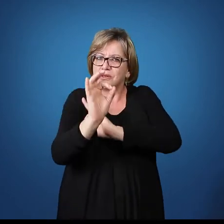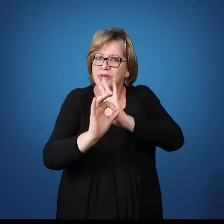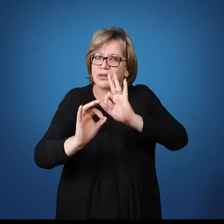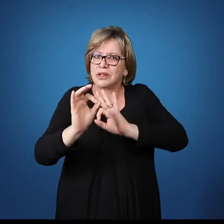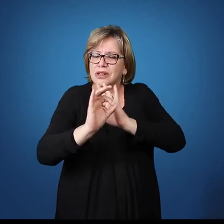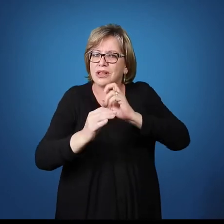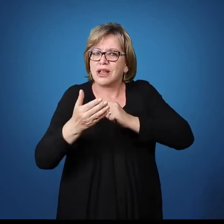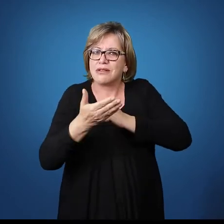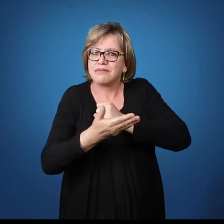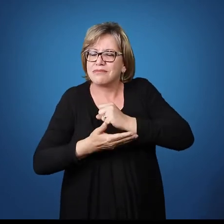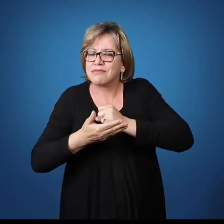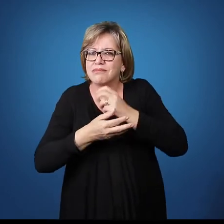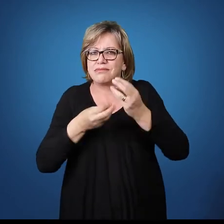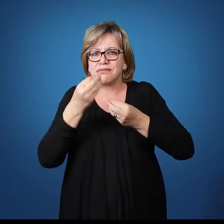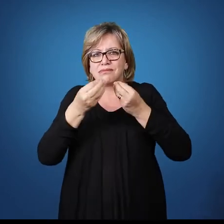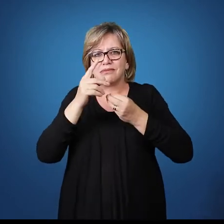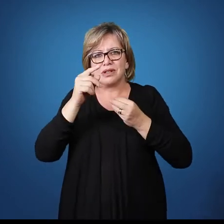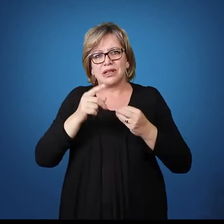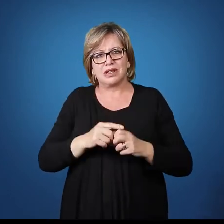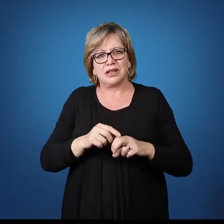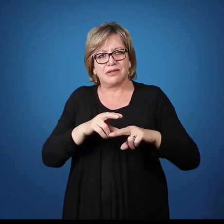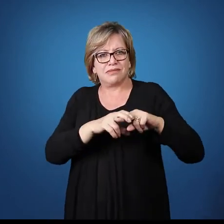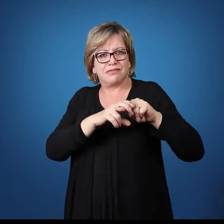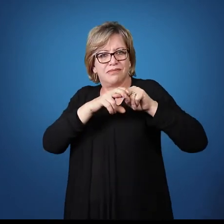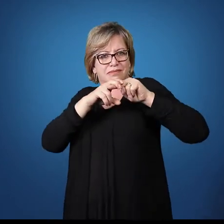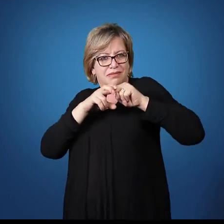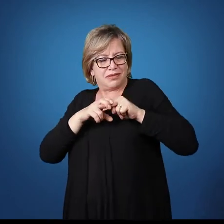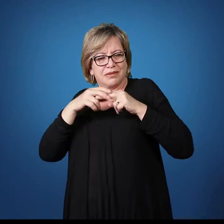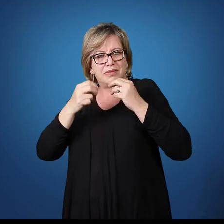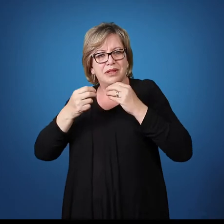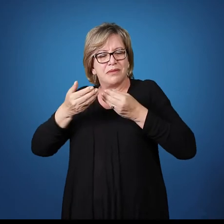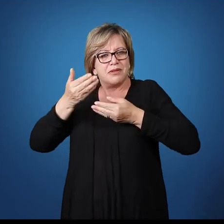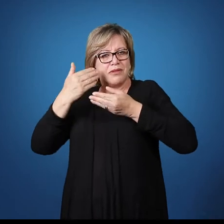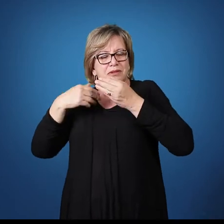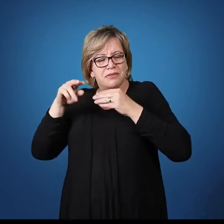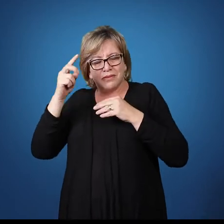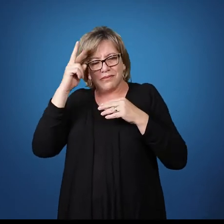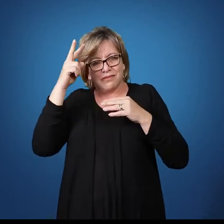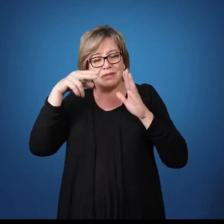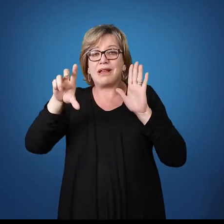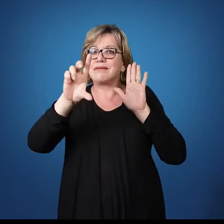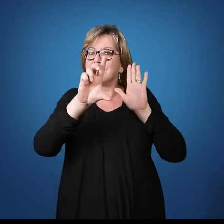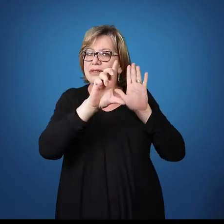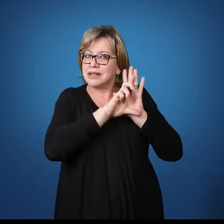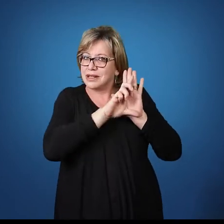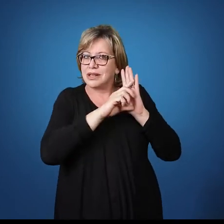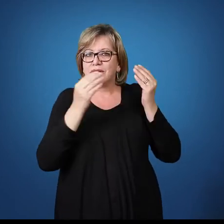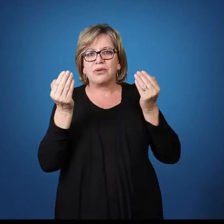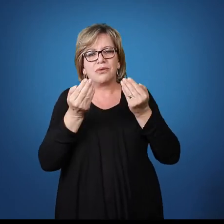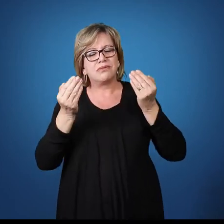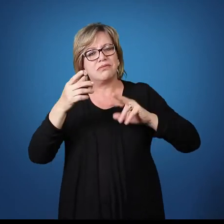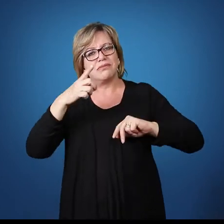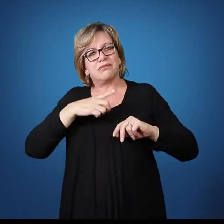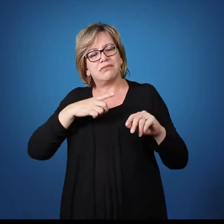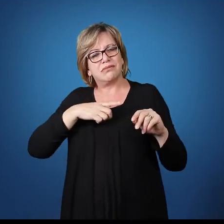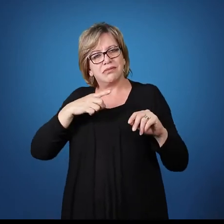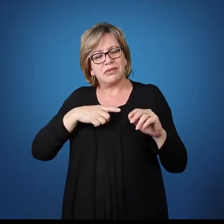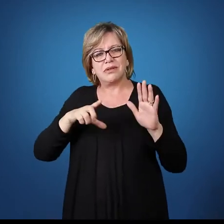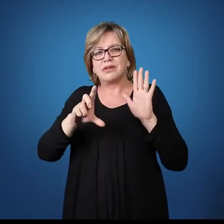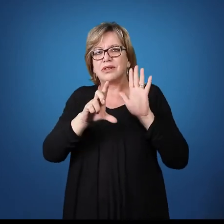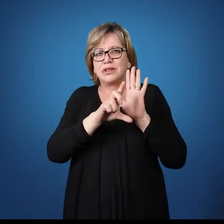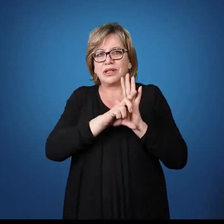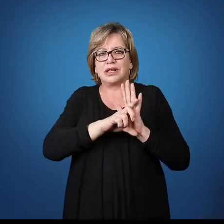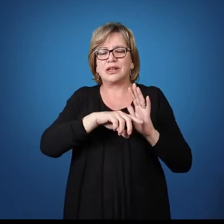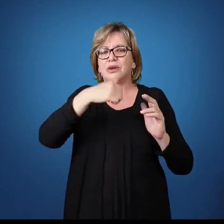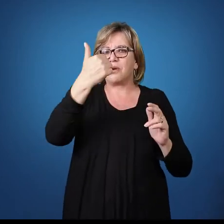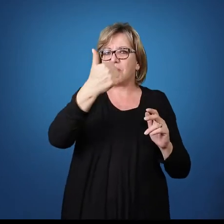ensino fundamental. Para isso, nós precisamos nos remeter à legislação. Atualmente, então, nós temos em vigor a